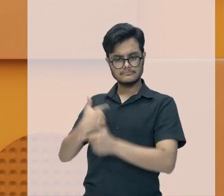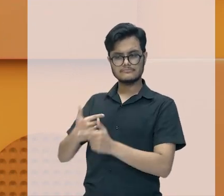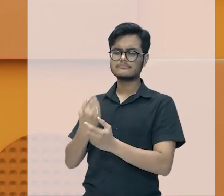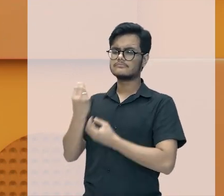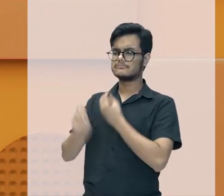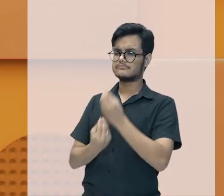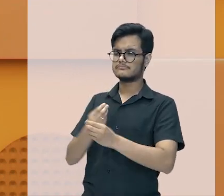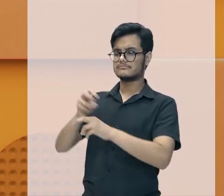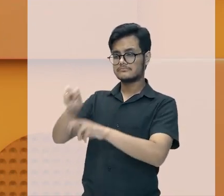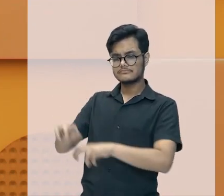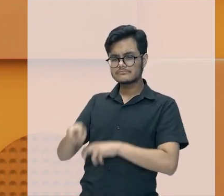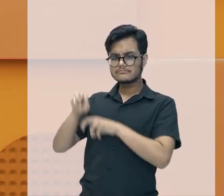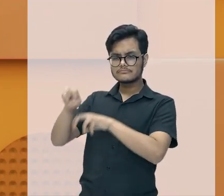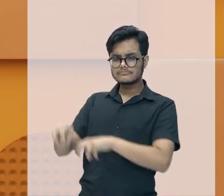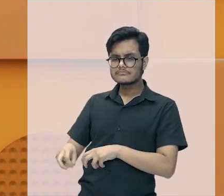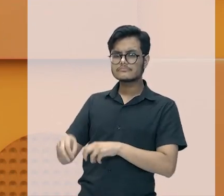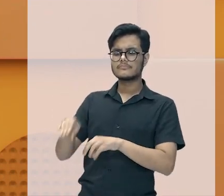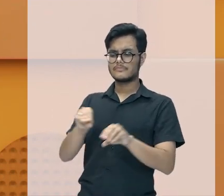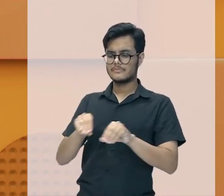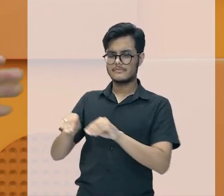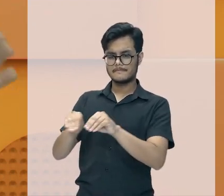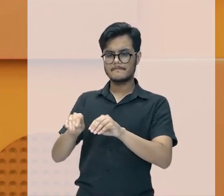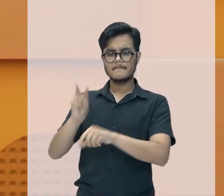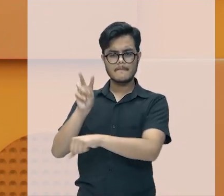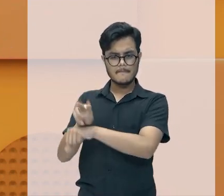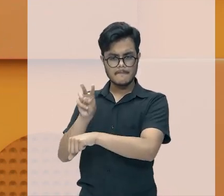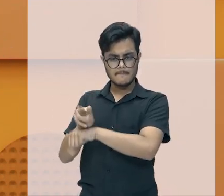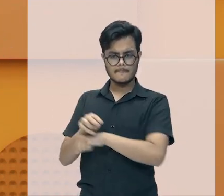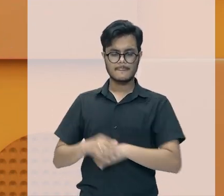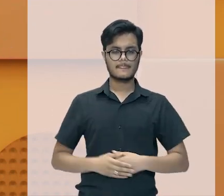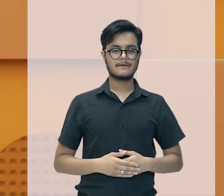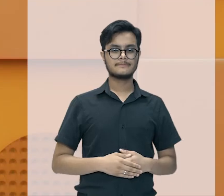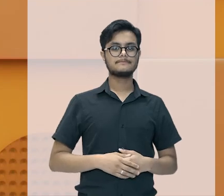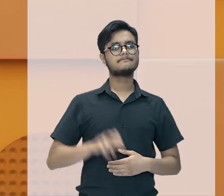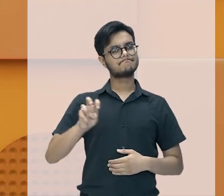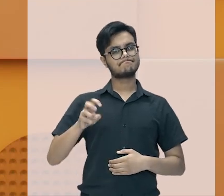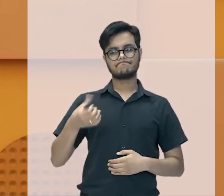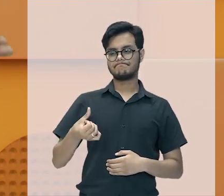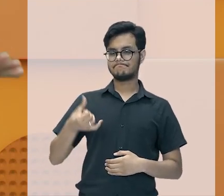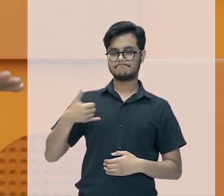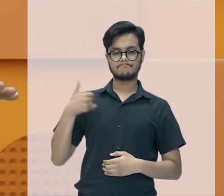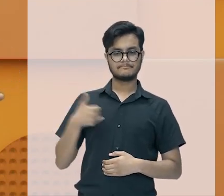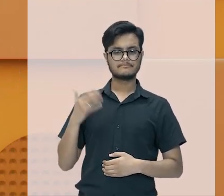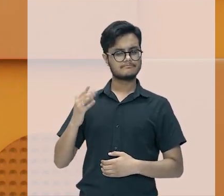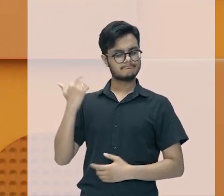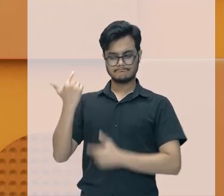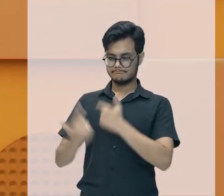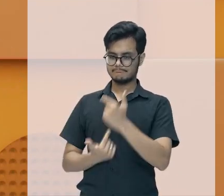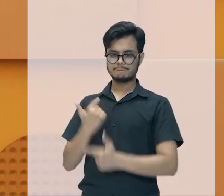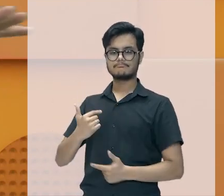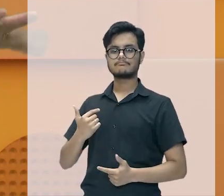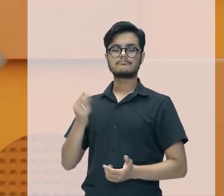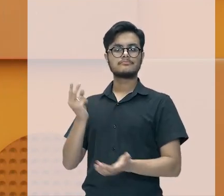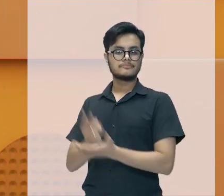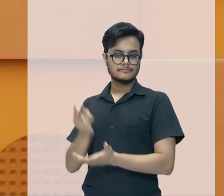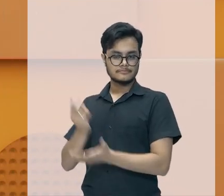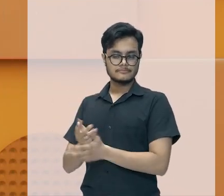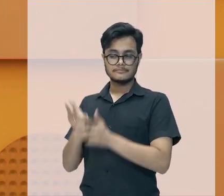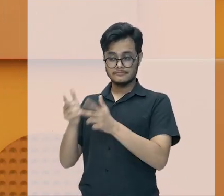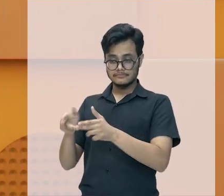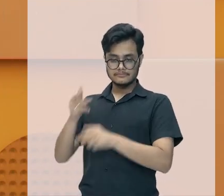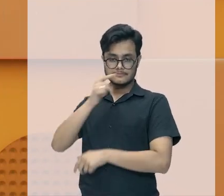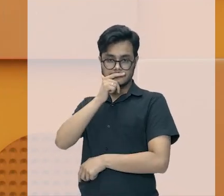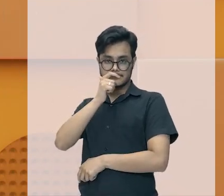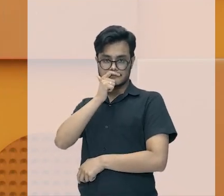colheita, como era que se tratava a terra e logo 5, 6 anos já caía também nessa área então do trabalho,